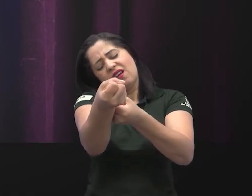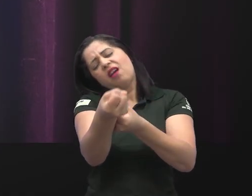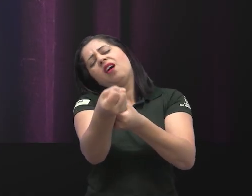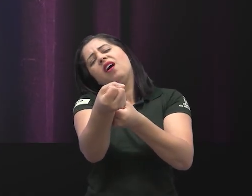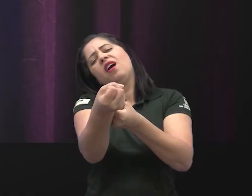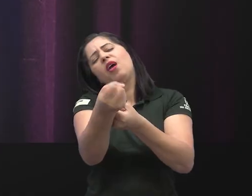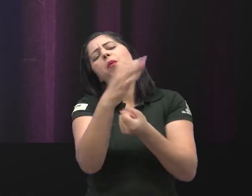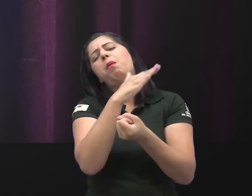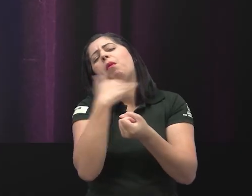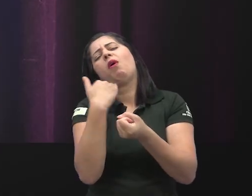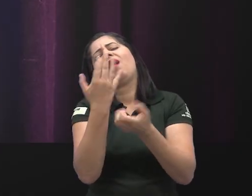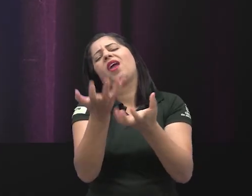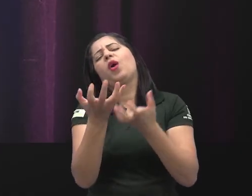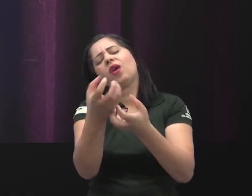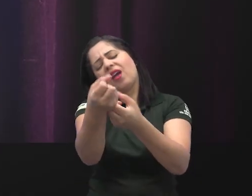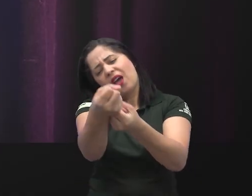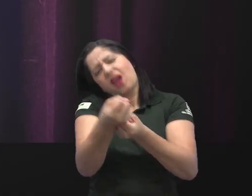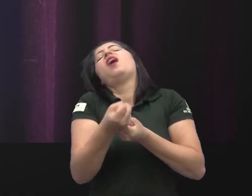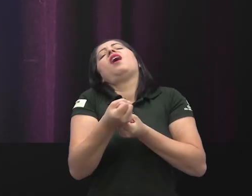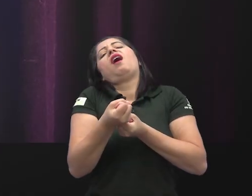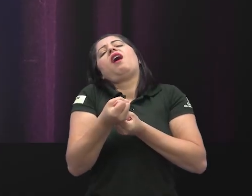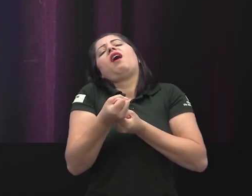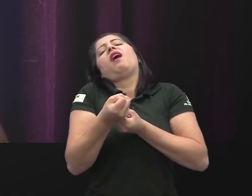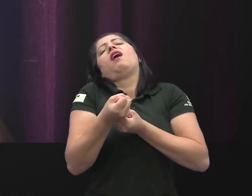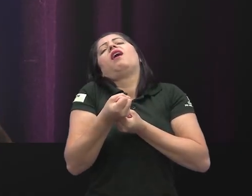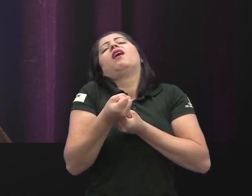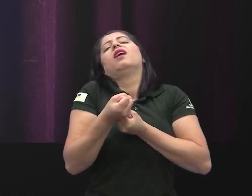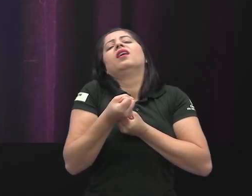e deixe-me morrer."